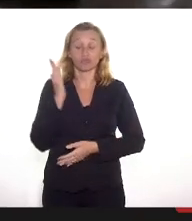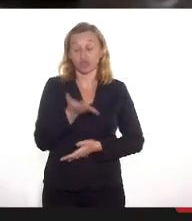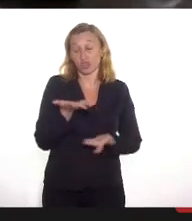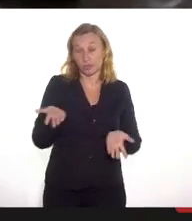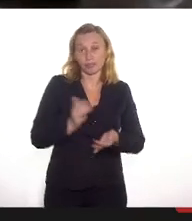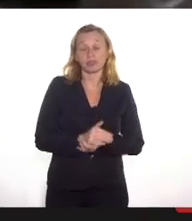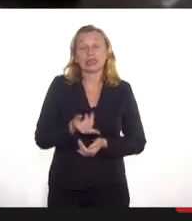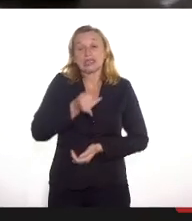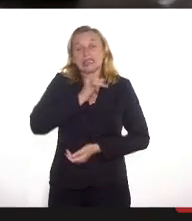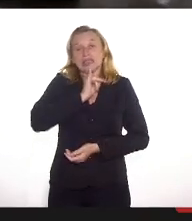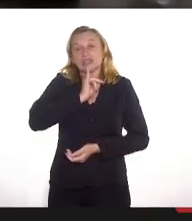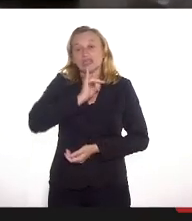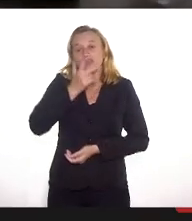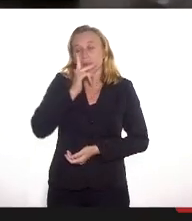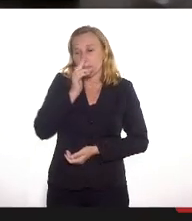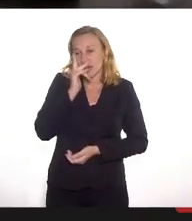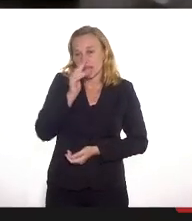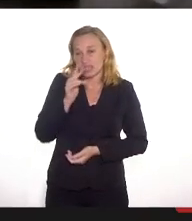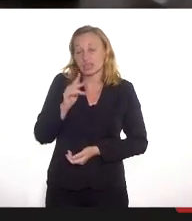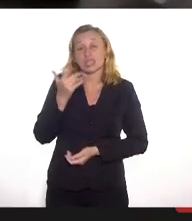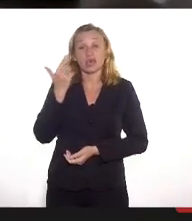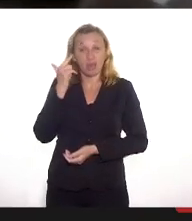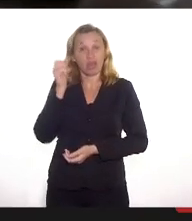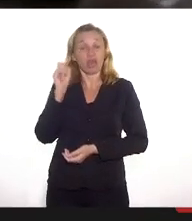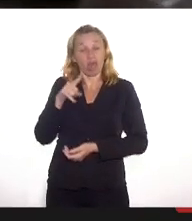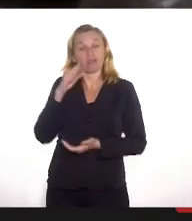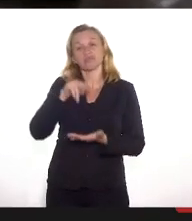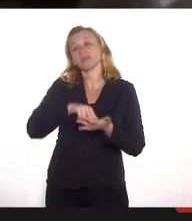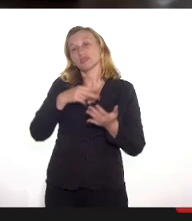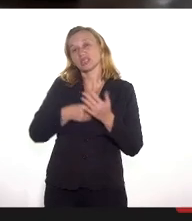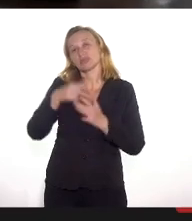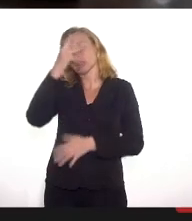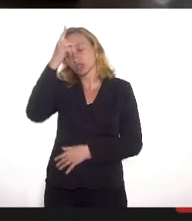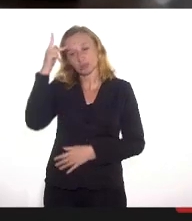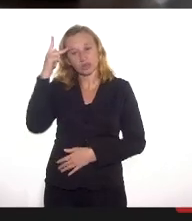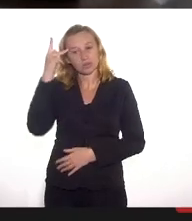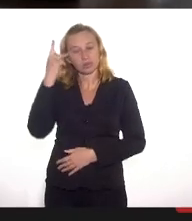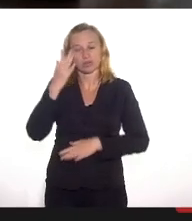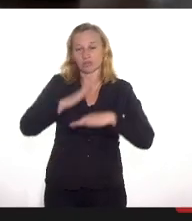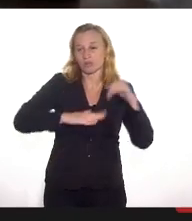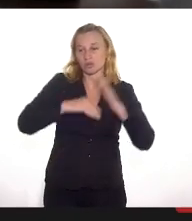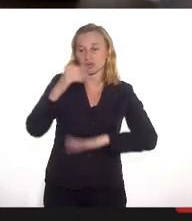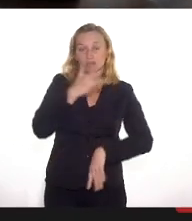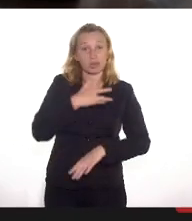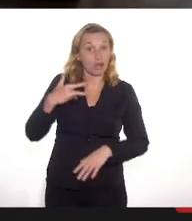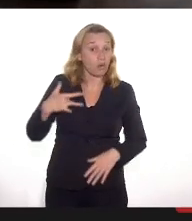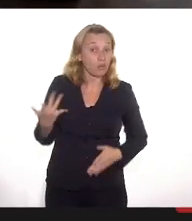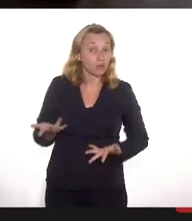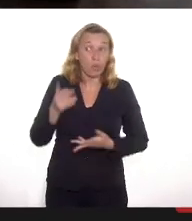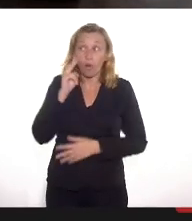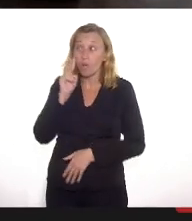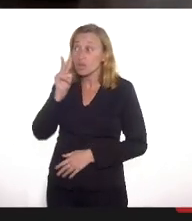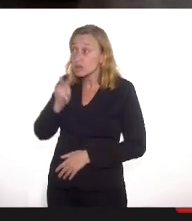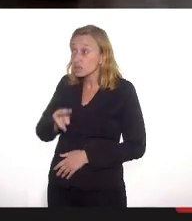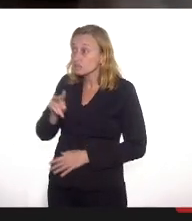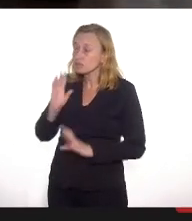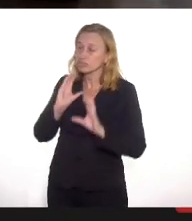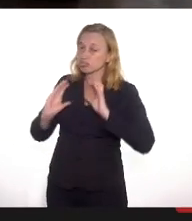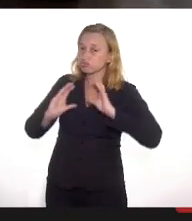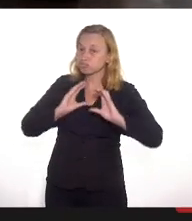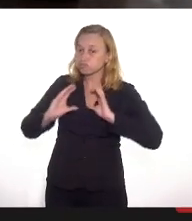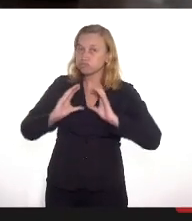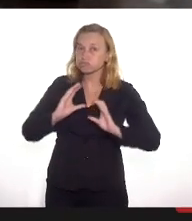indiretamente infelizmente para acessa a interpretação que a gente tá ficando profissional de saúde sargitary se olhando essa